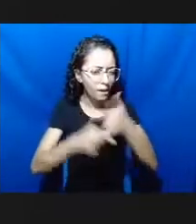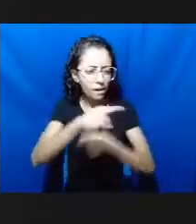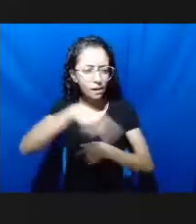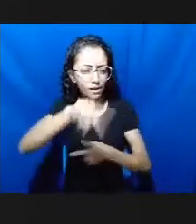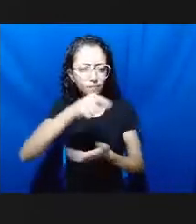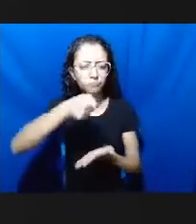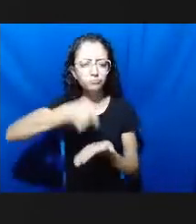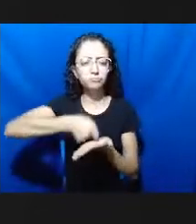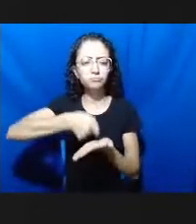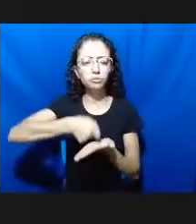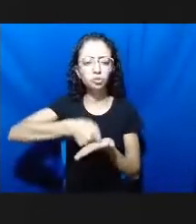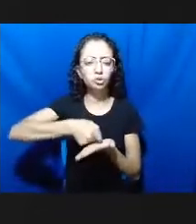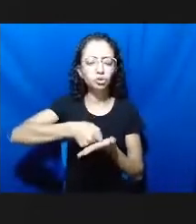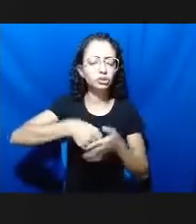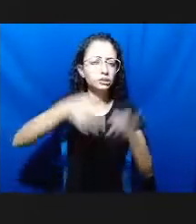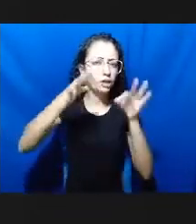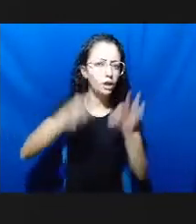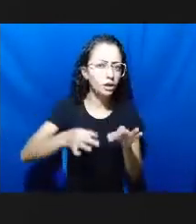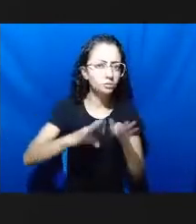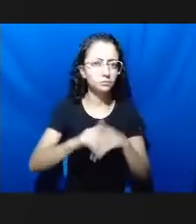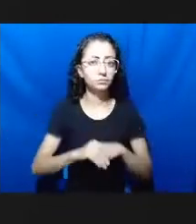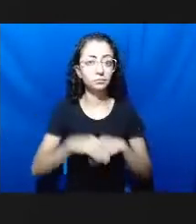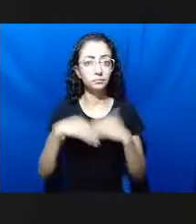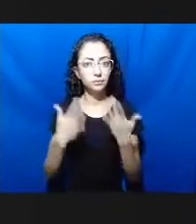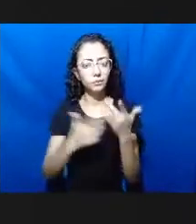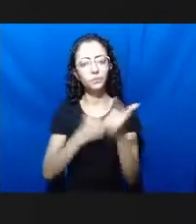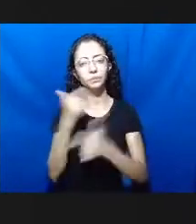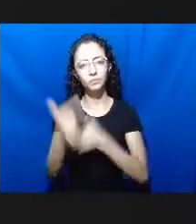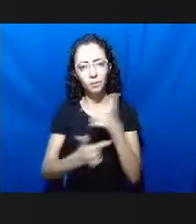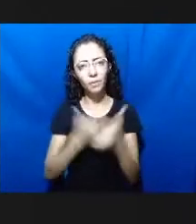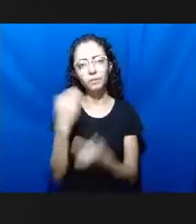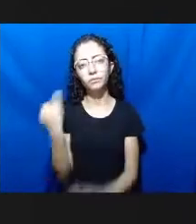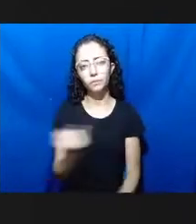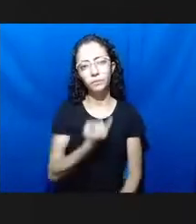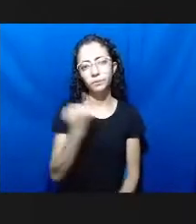casa. Então, esse trabalho é um trabalho contundente e bastante